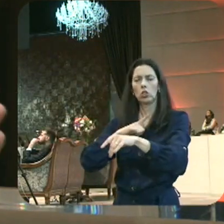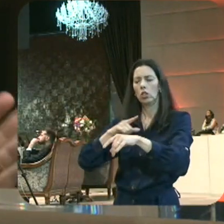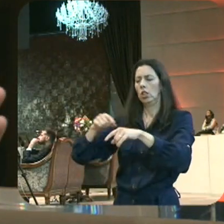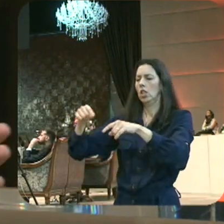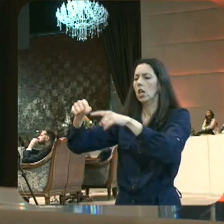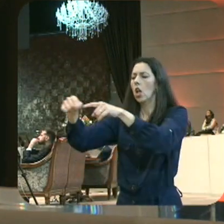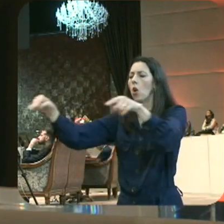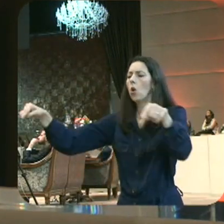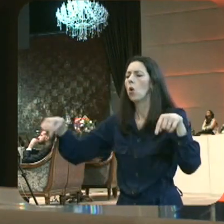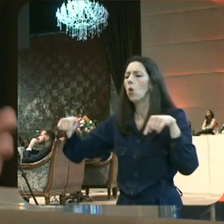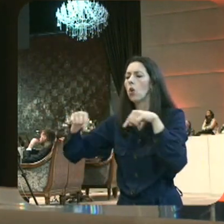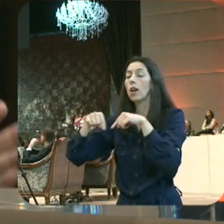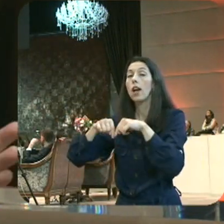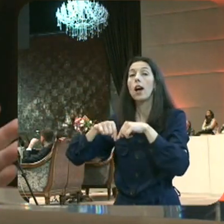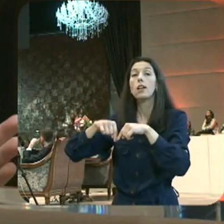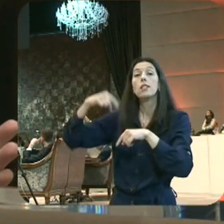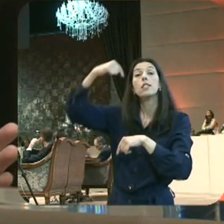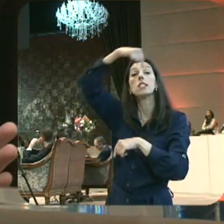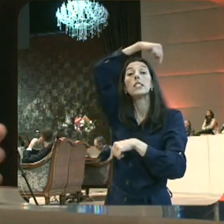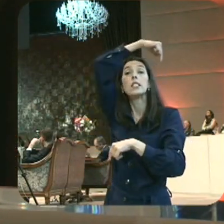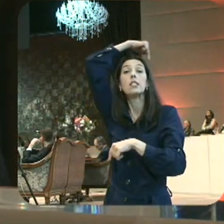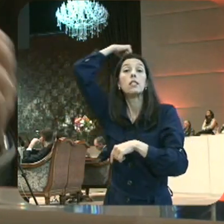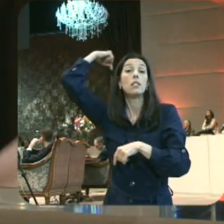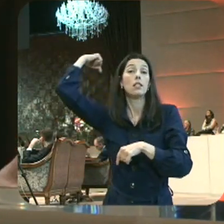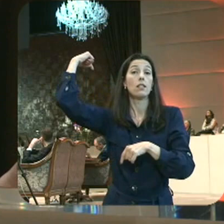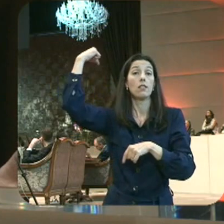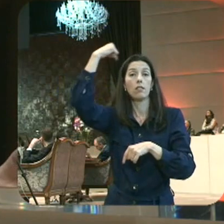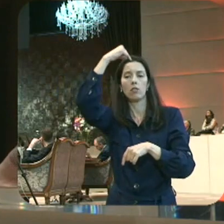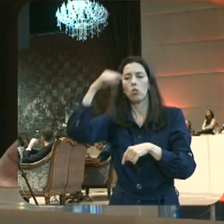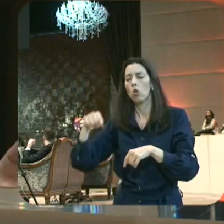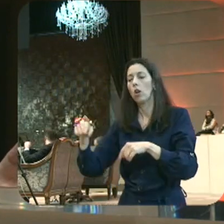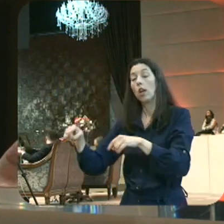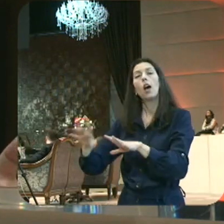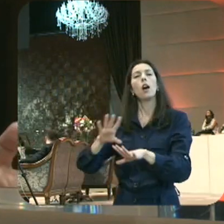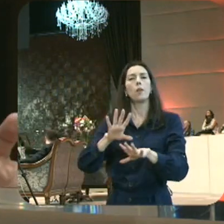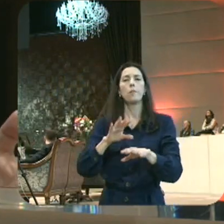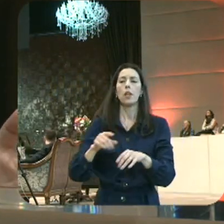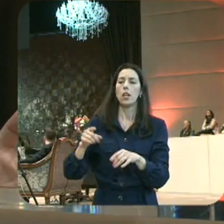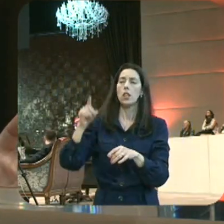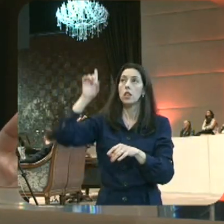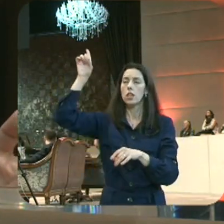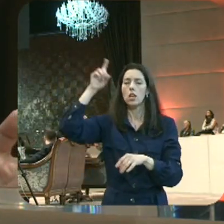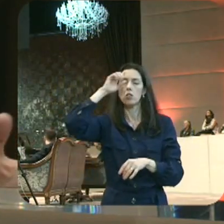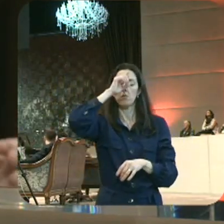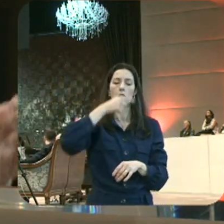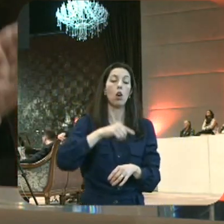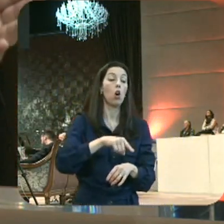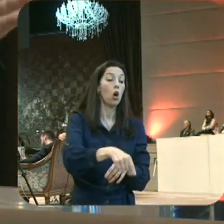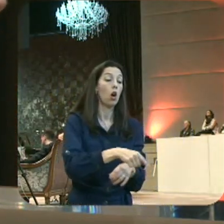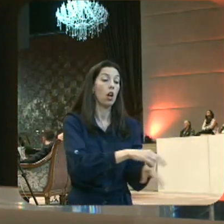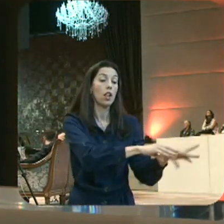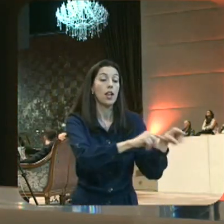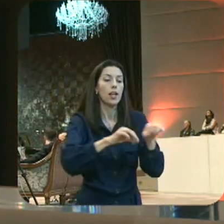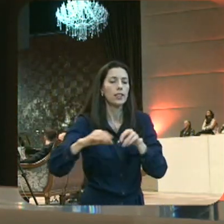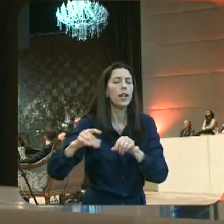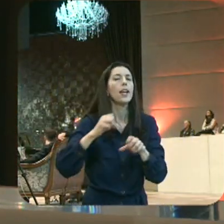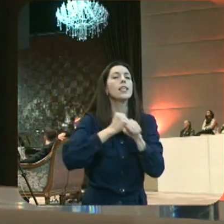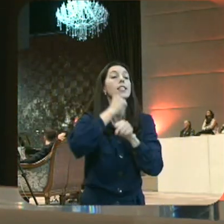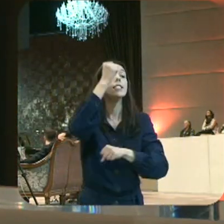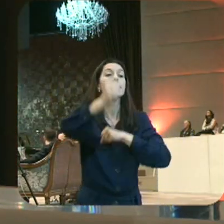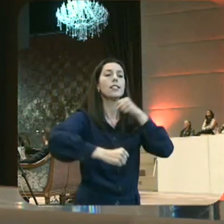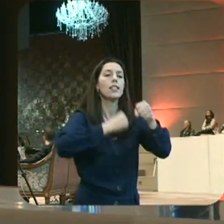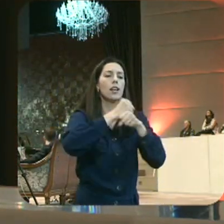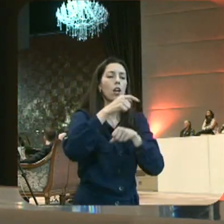que descansar por 1 ano e você não podia plantar, e Deus dizia assim: durante esse ano